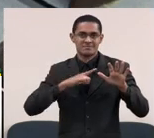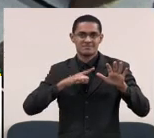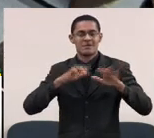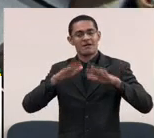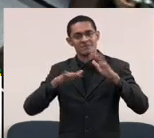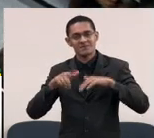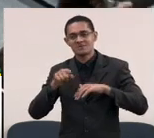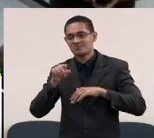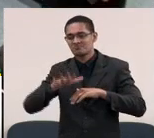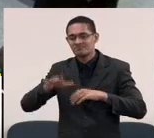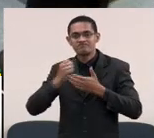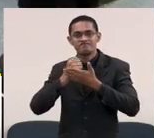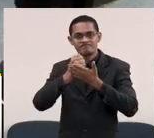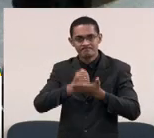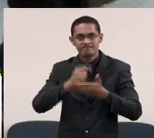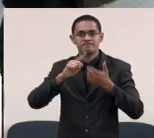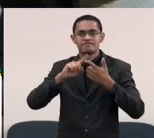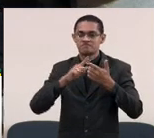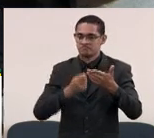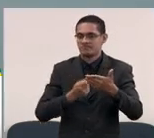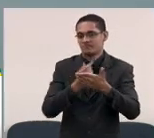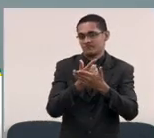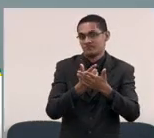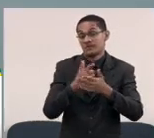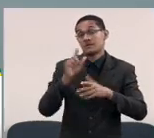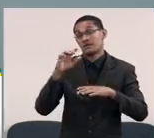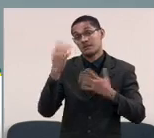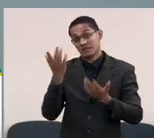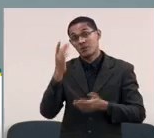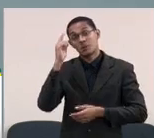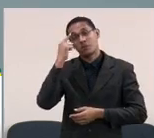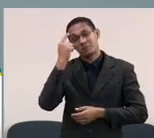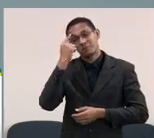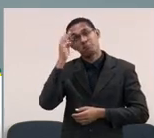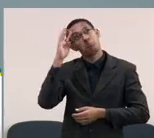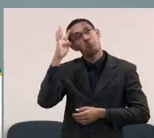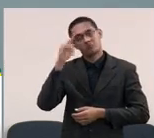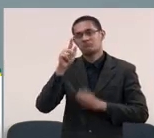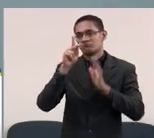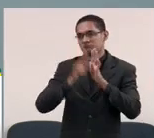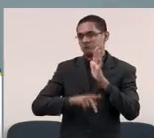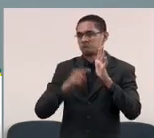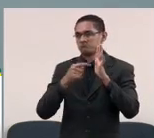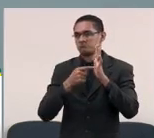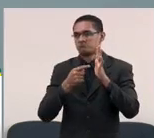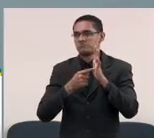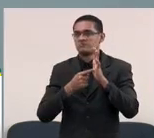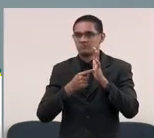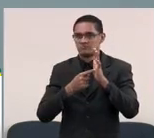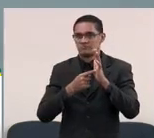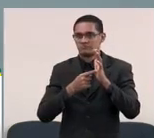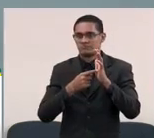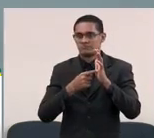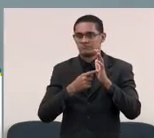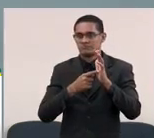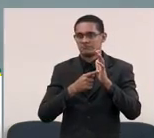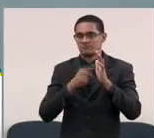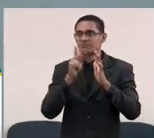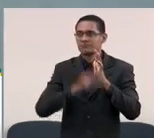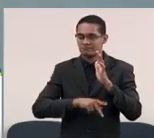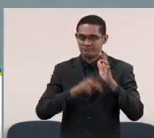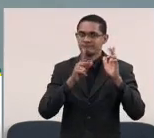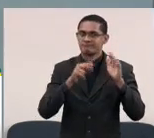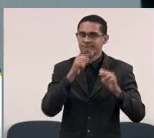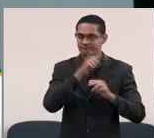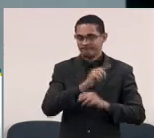no atendimento quanto no pagamento. Então, pense que esse projeto não vai de encontro a tudo que o nosso governador tem defendido. Então,